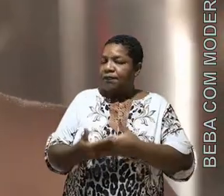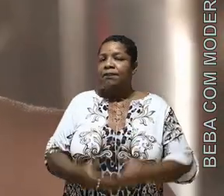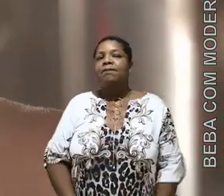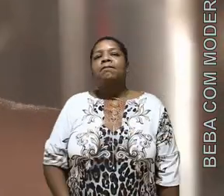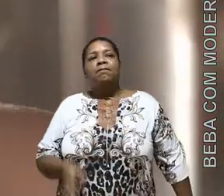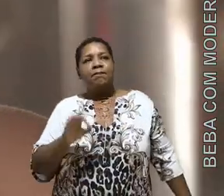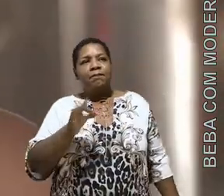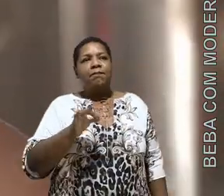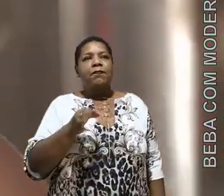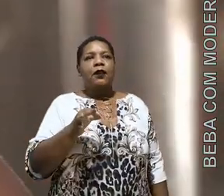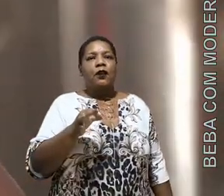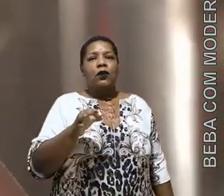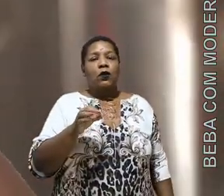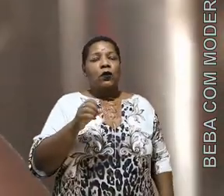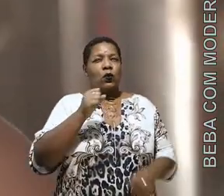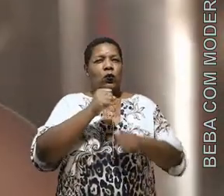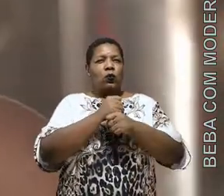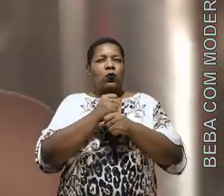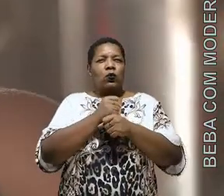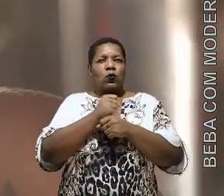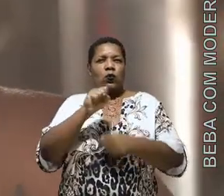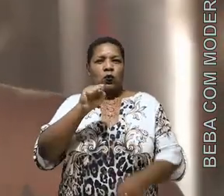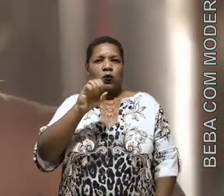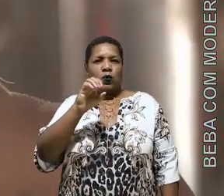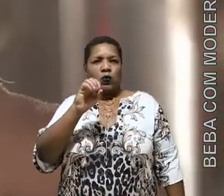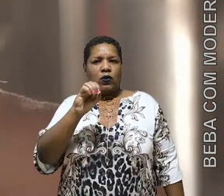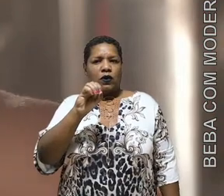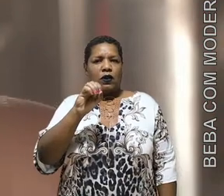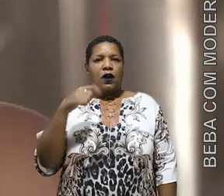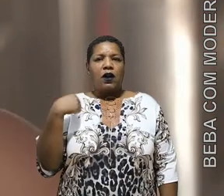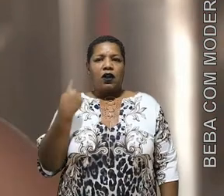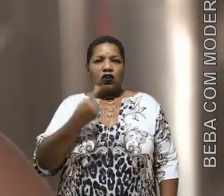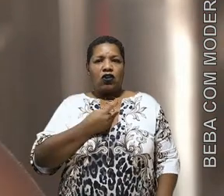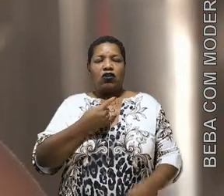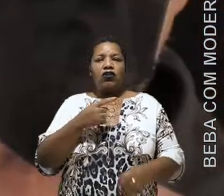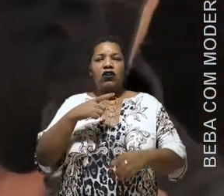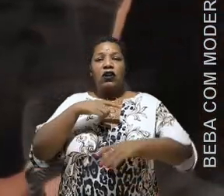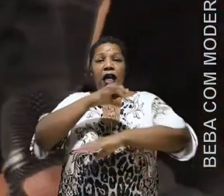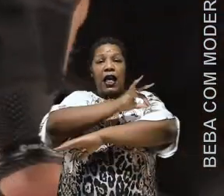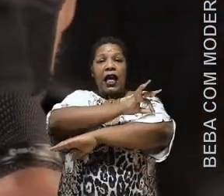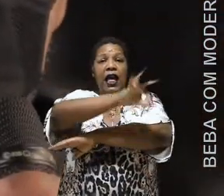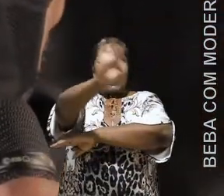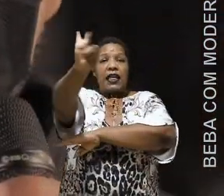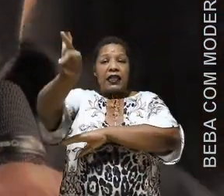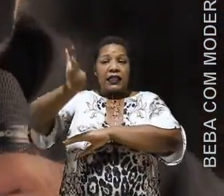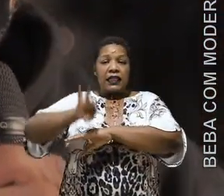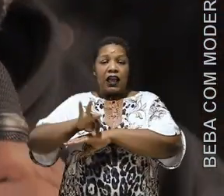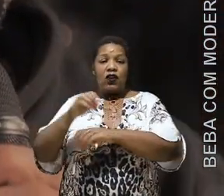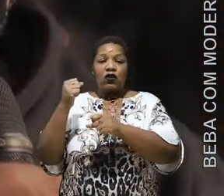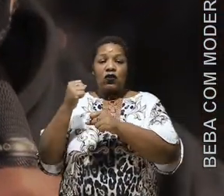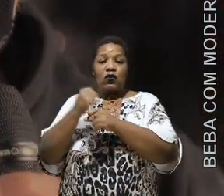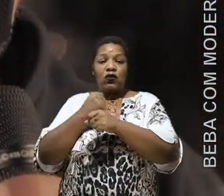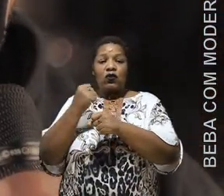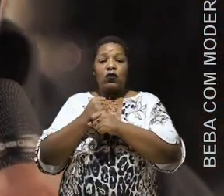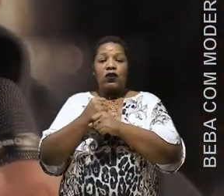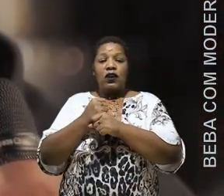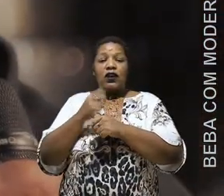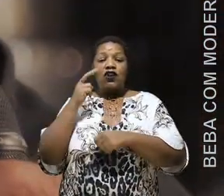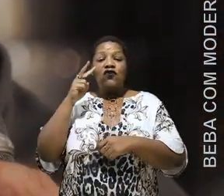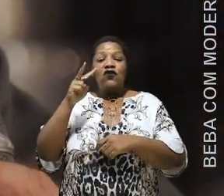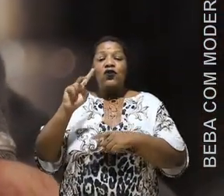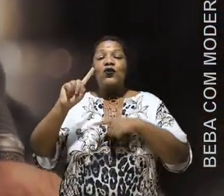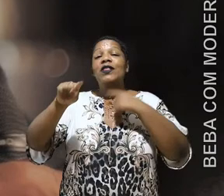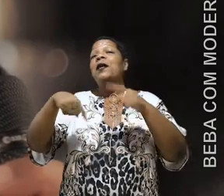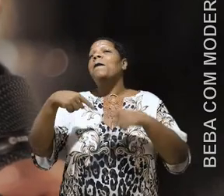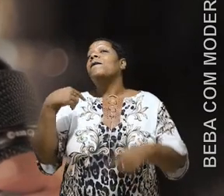Ceilândia das antigas mesmo assim sabe é isso a gente queria saber um pouco dessa trajetória pois os anos 80 quando